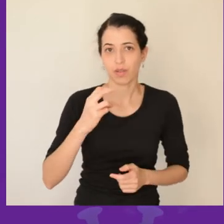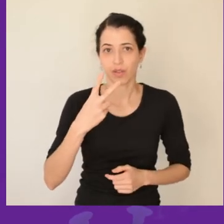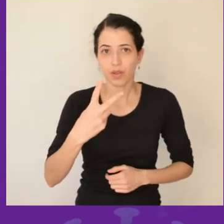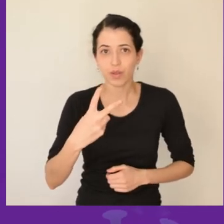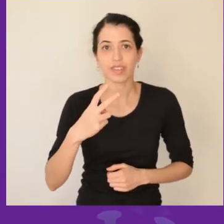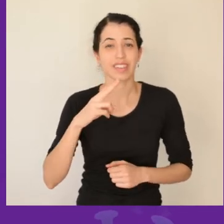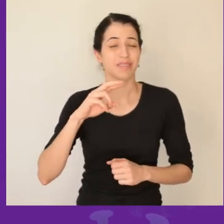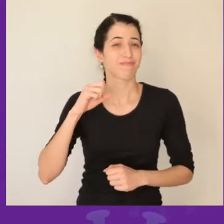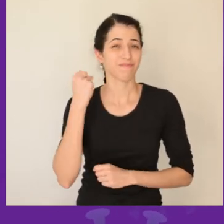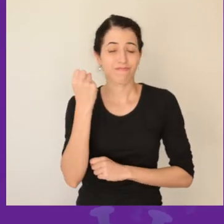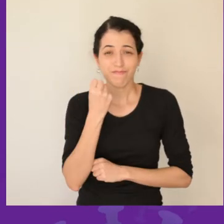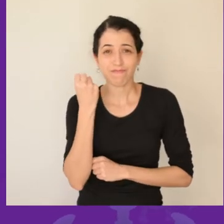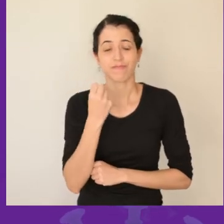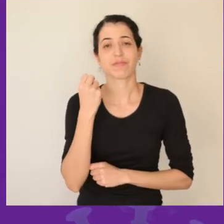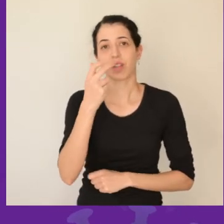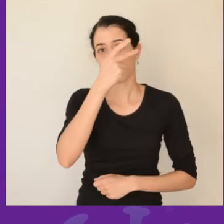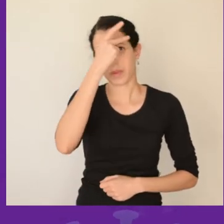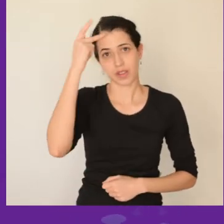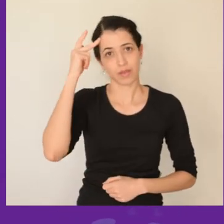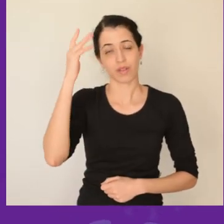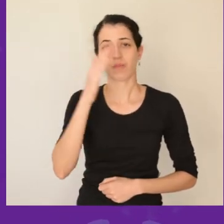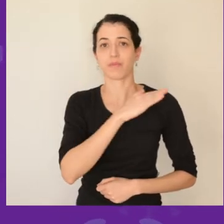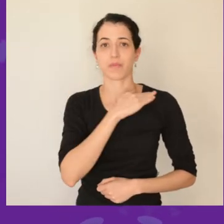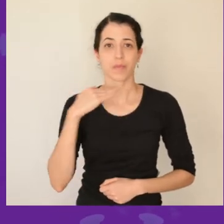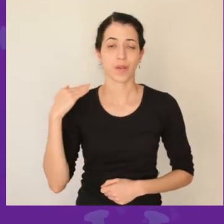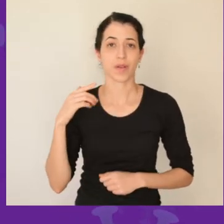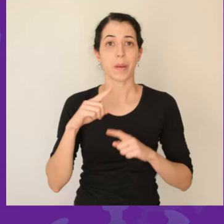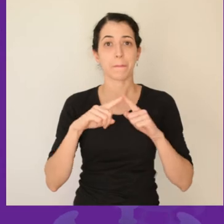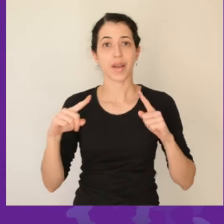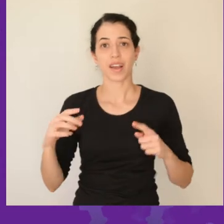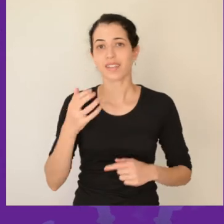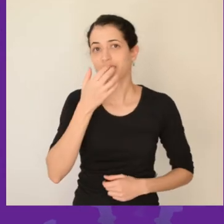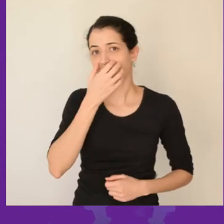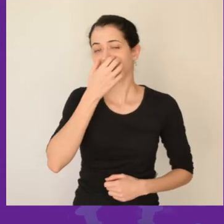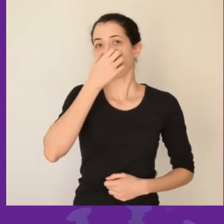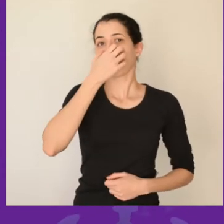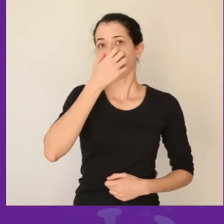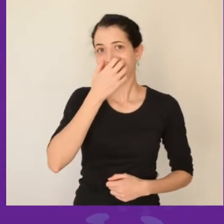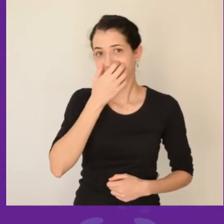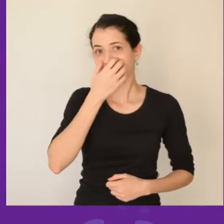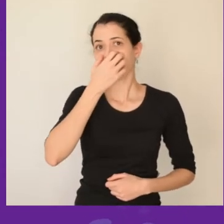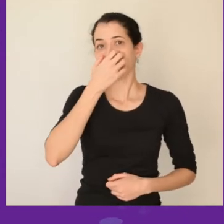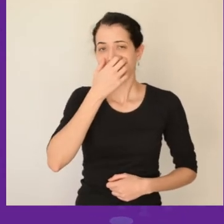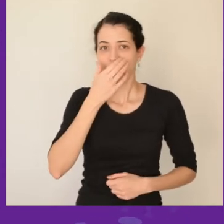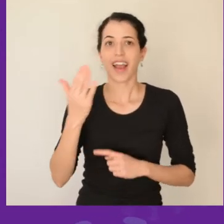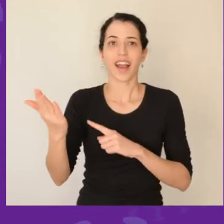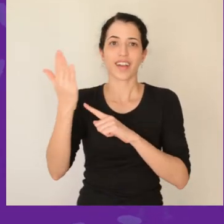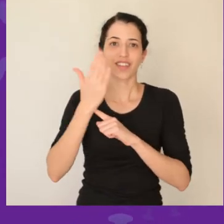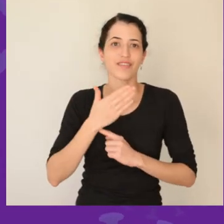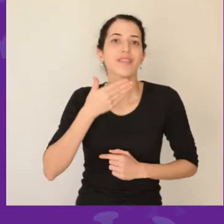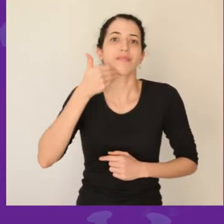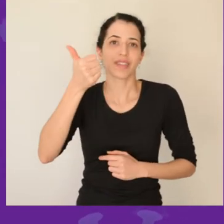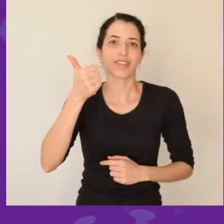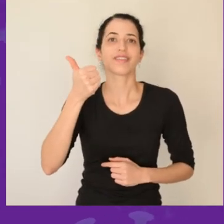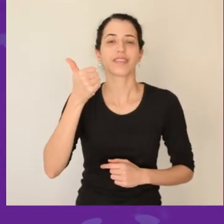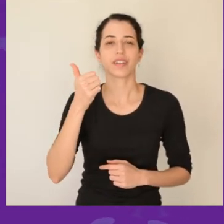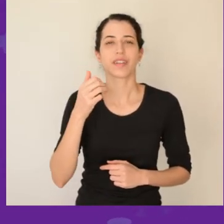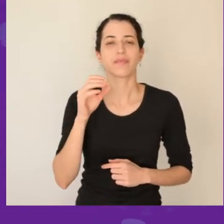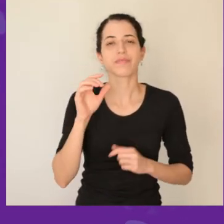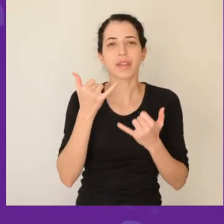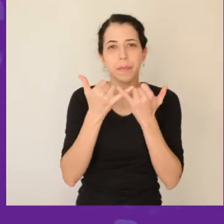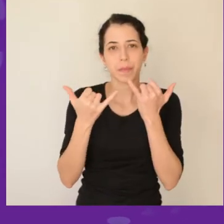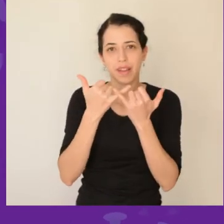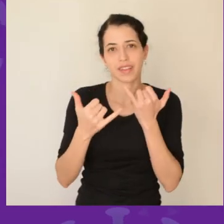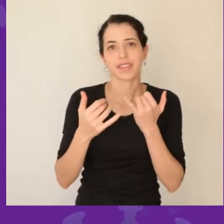oxigênio no organismo seja tanta que a pessoa morra e aí com o suporte a gente ajuda a melhorar um pouco isso é como se eu